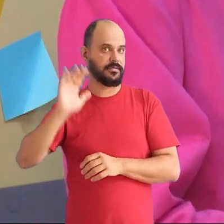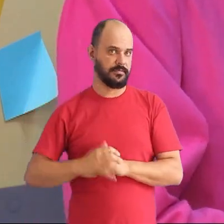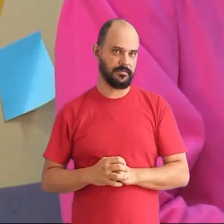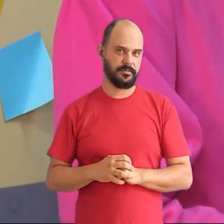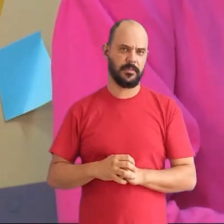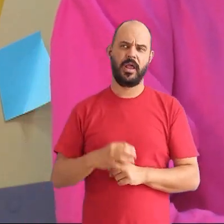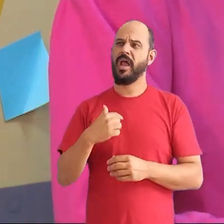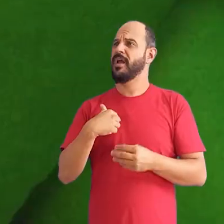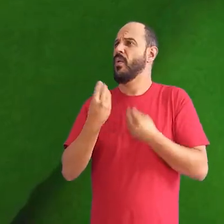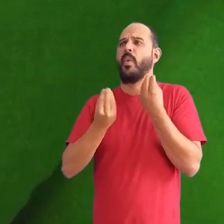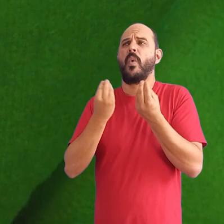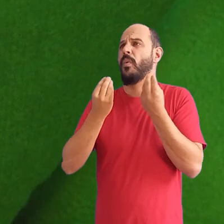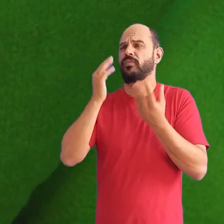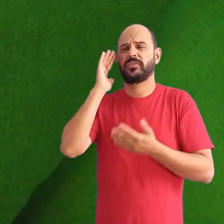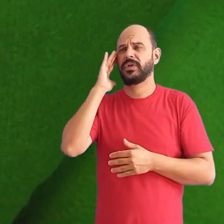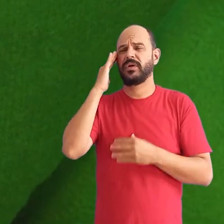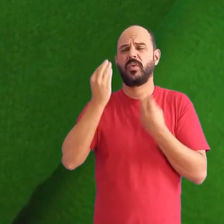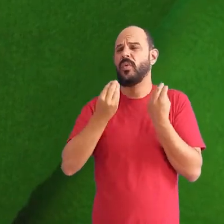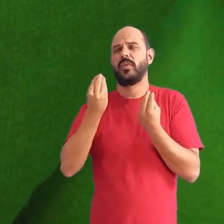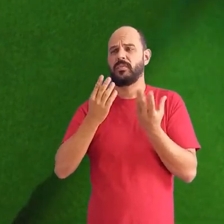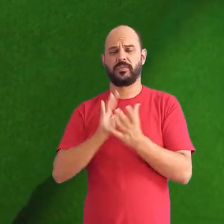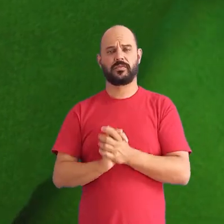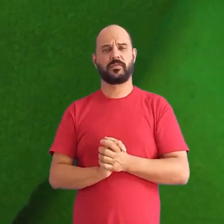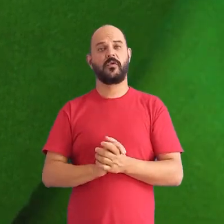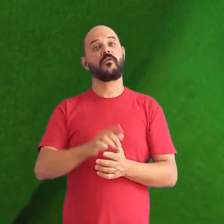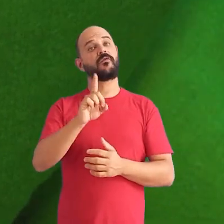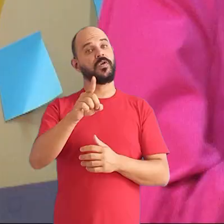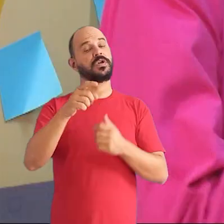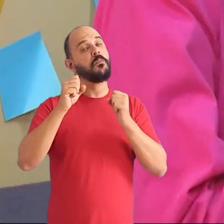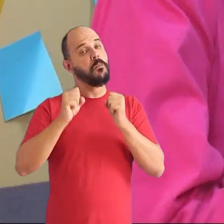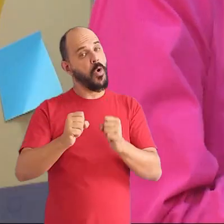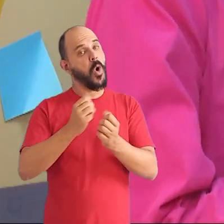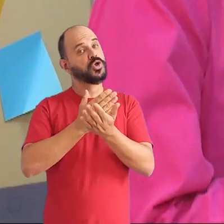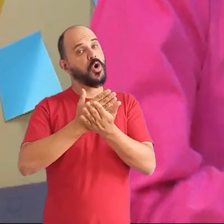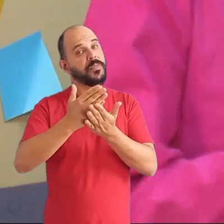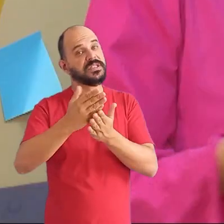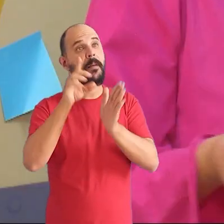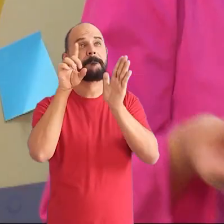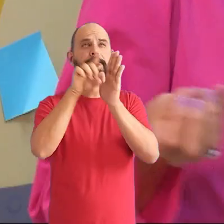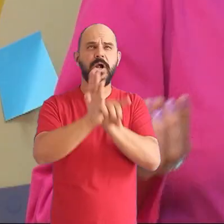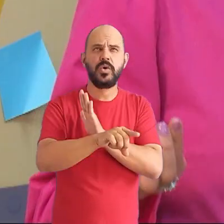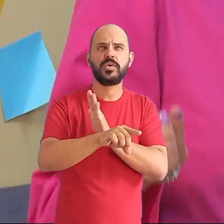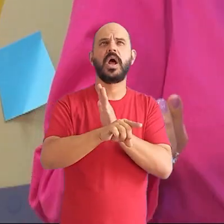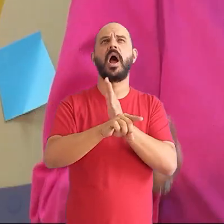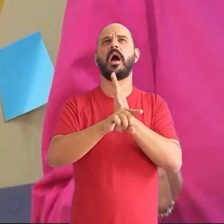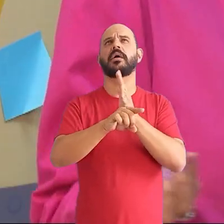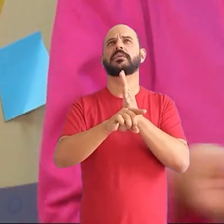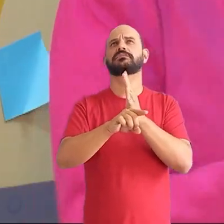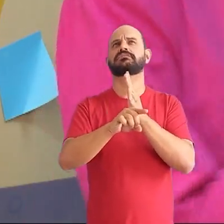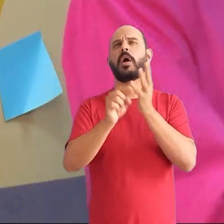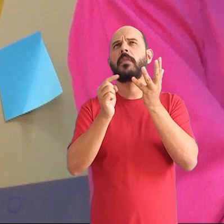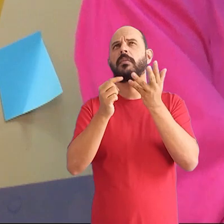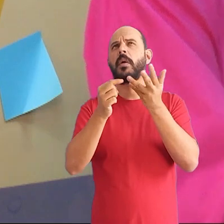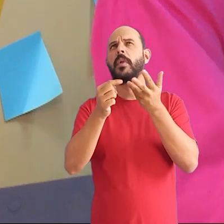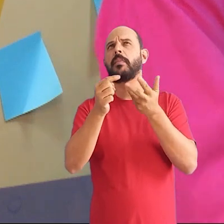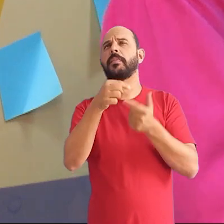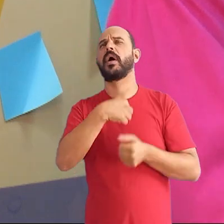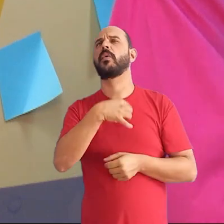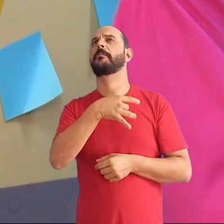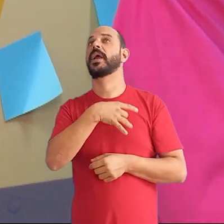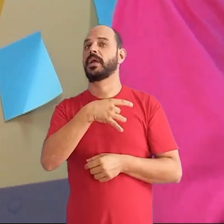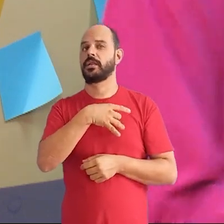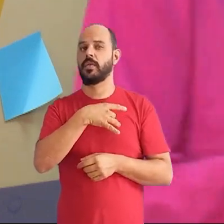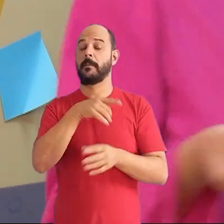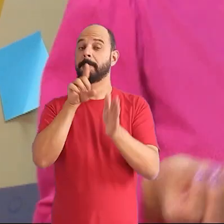apenas fantasia. E como eu faço isso, Gláucia? Você pode começar fazendo perguntas sobre as coisas que você